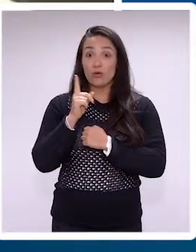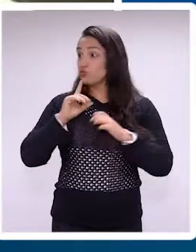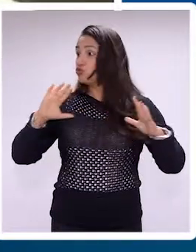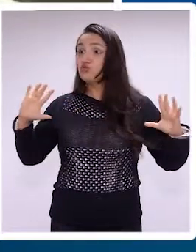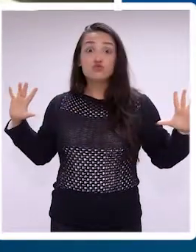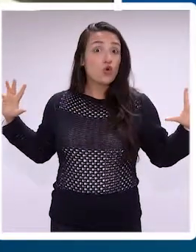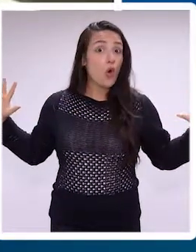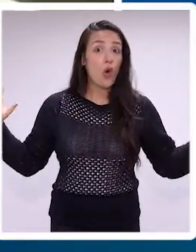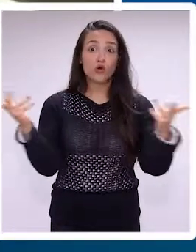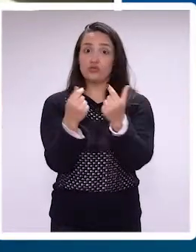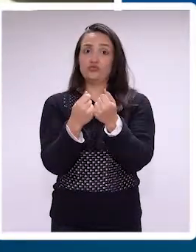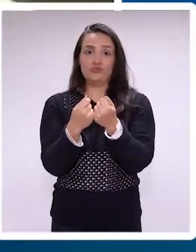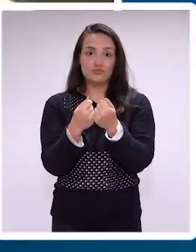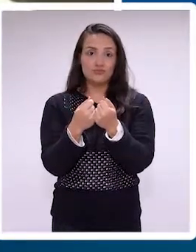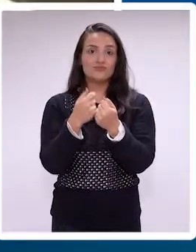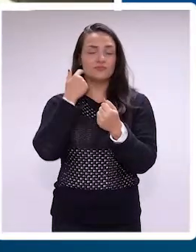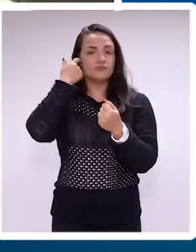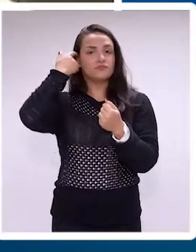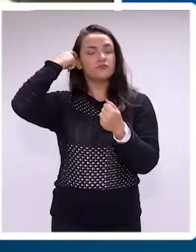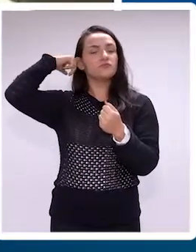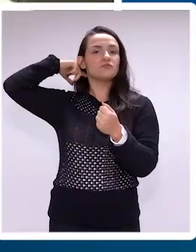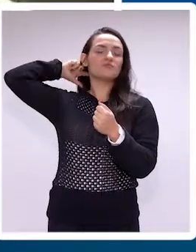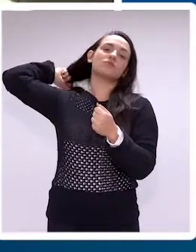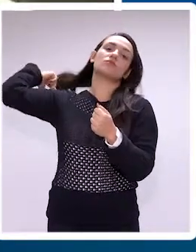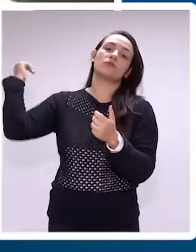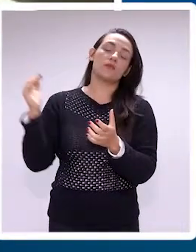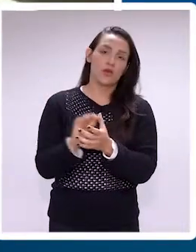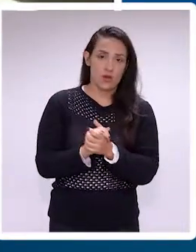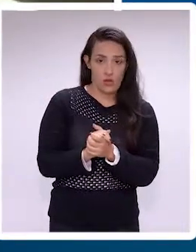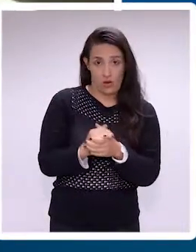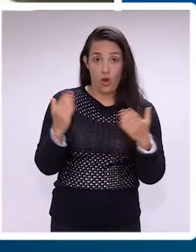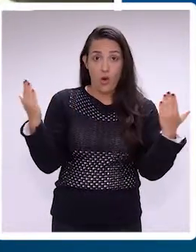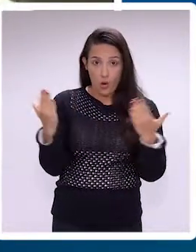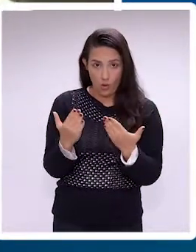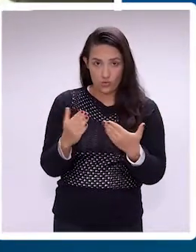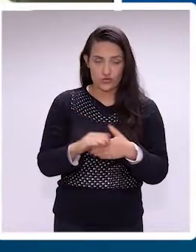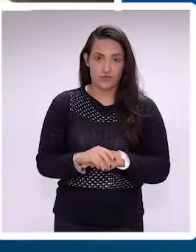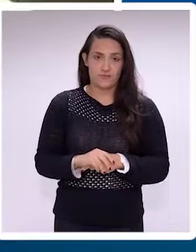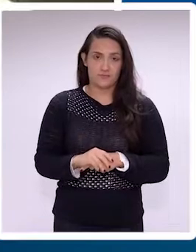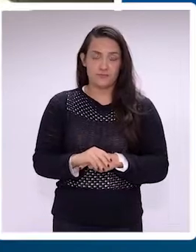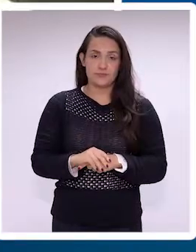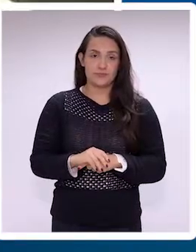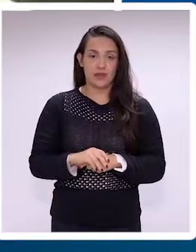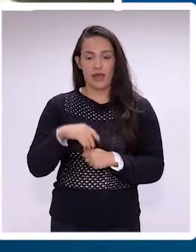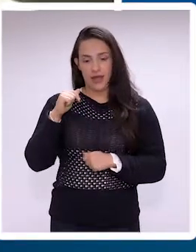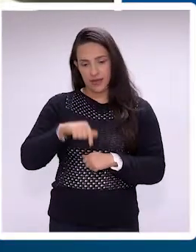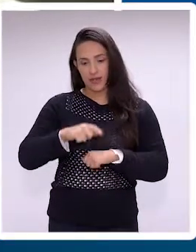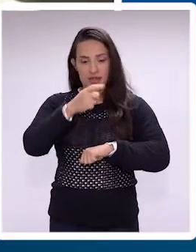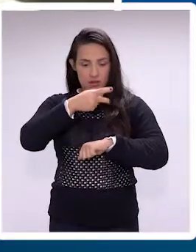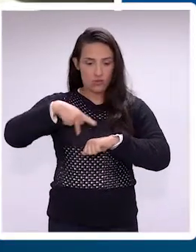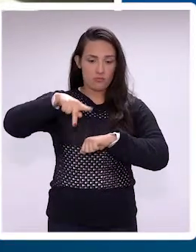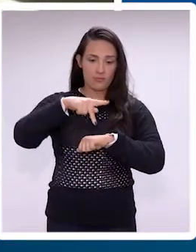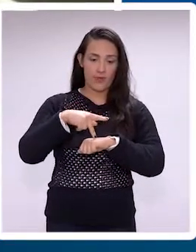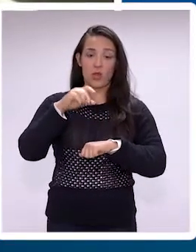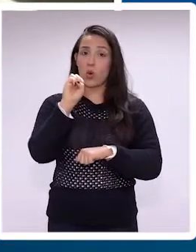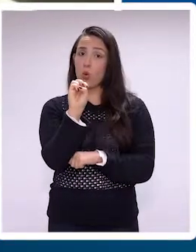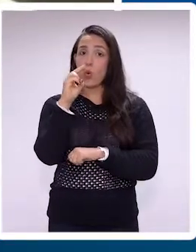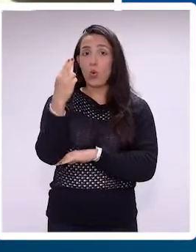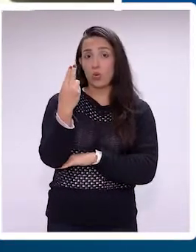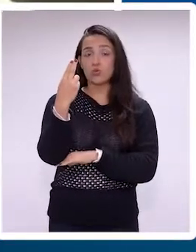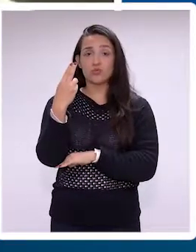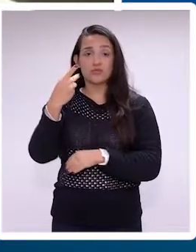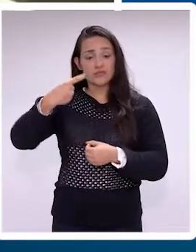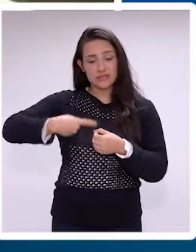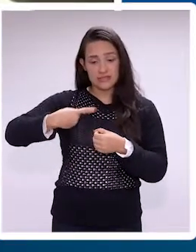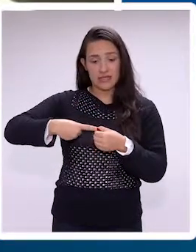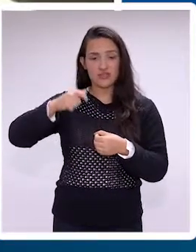social, uma ansiedade generalizada. Hoje é difícil você verificar em nosso país, em nossa